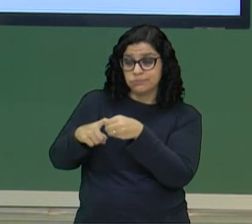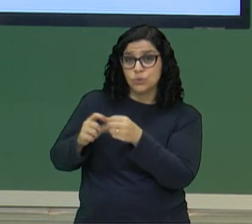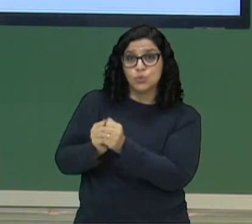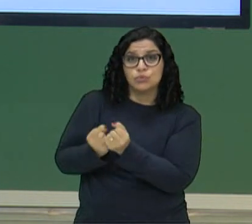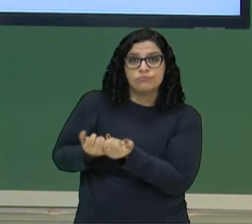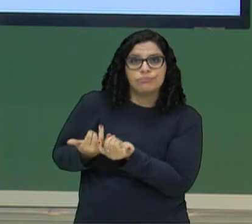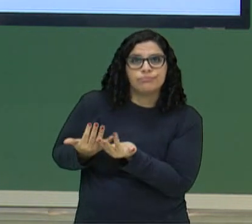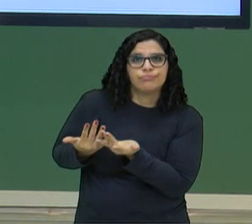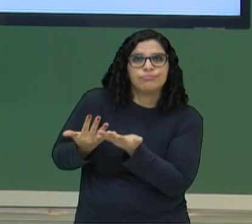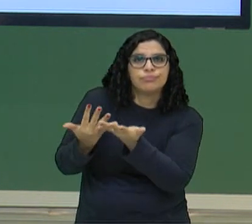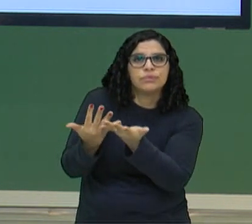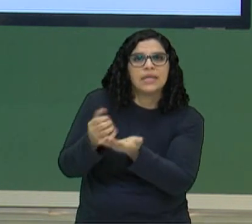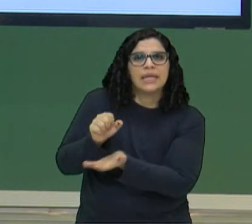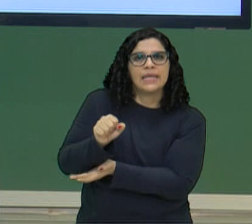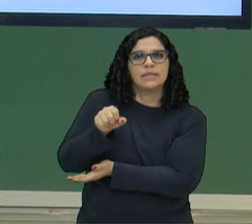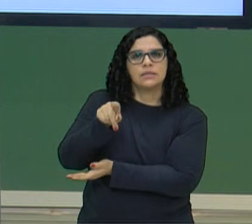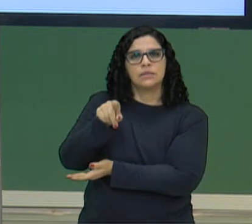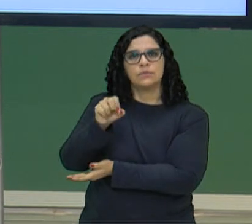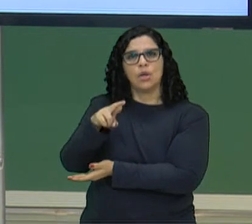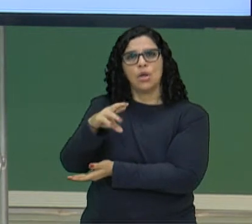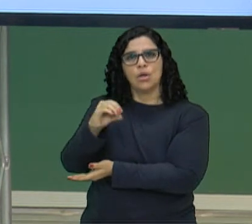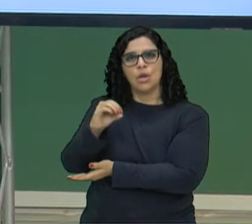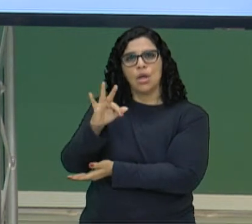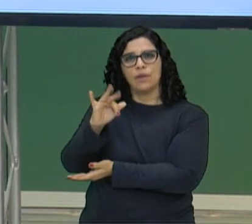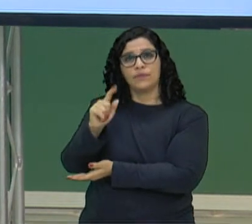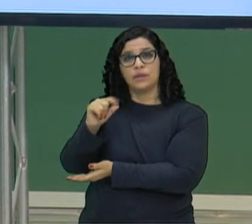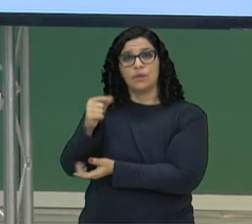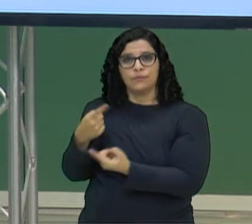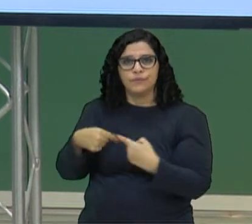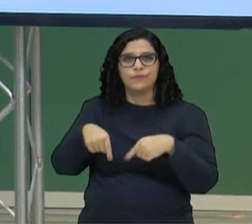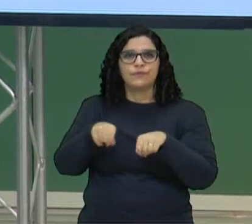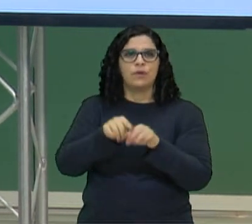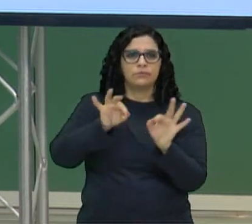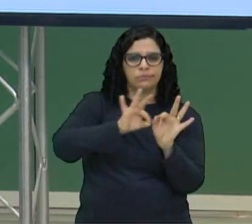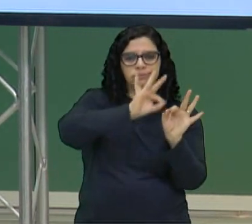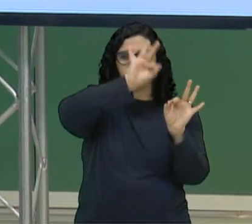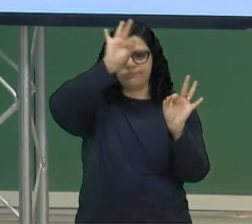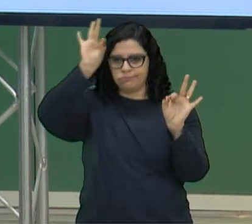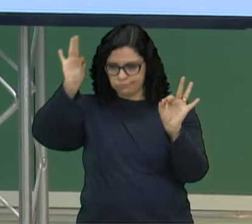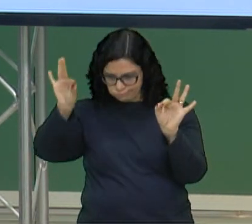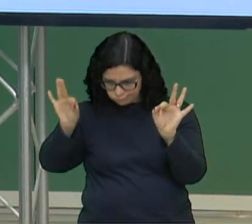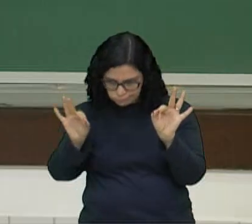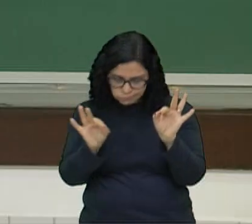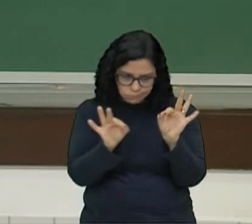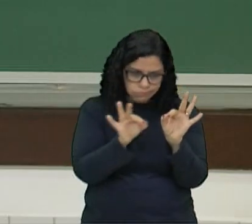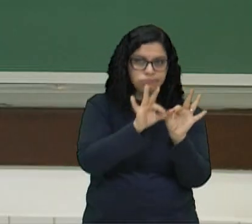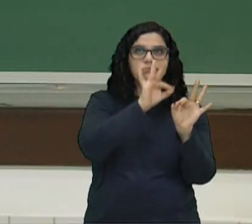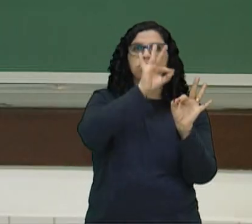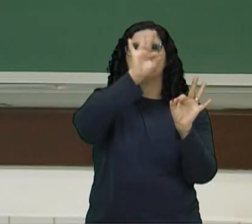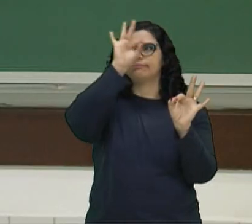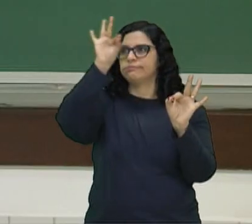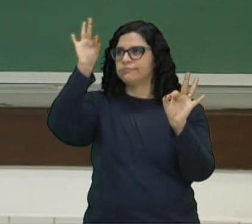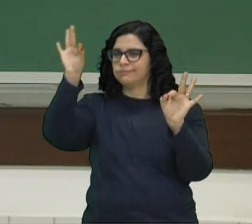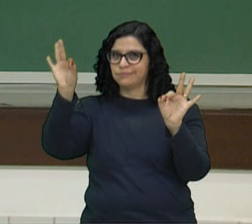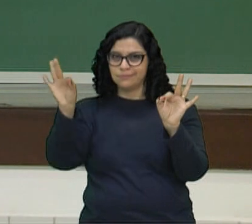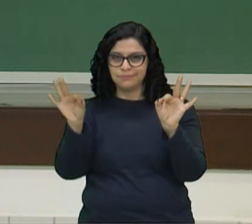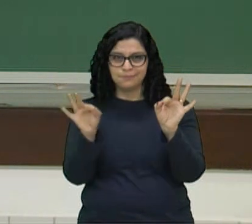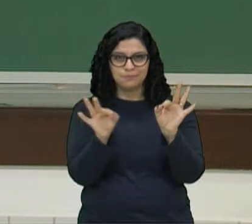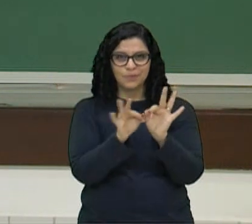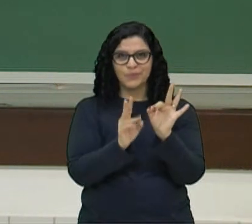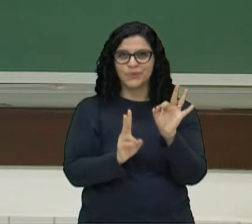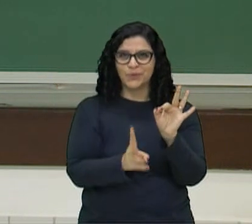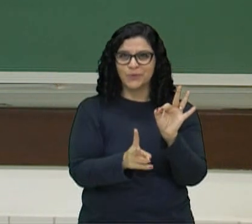desenvolver o esporófito e reinicia o ciclo. Esporófito, esporos caem no solo, gametófito produz